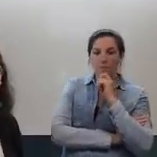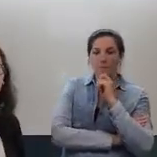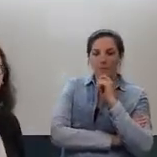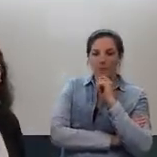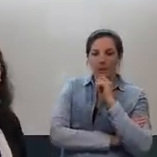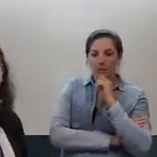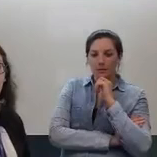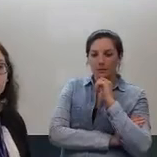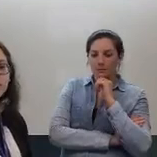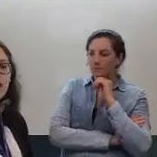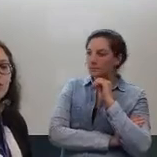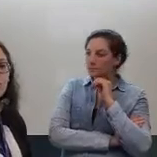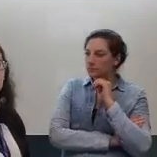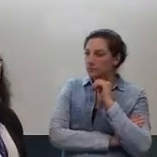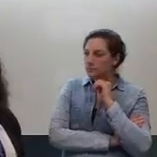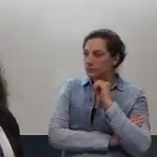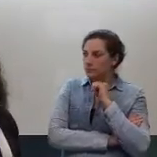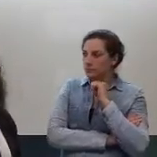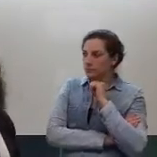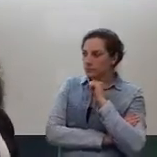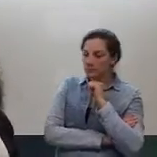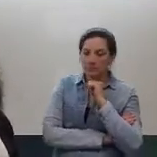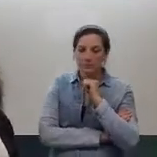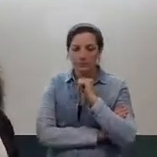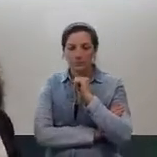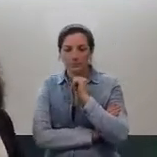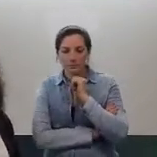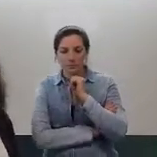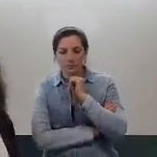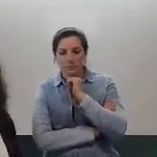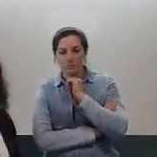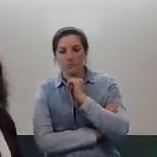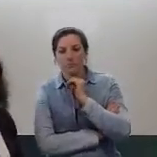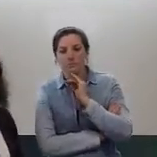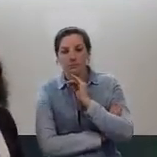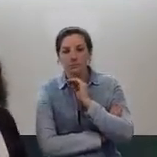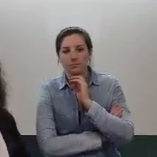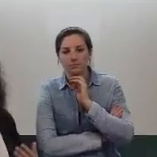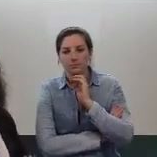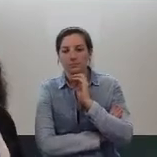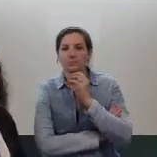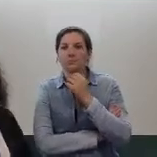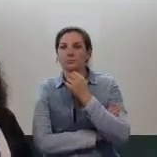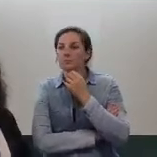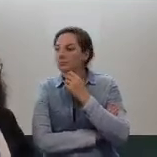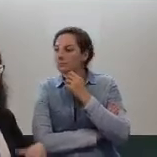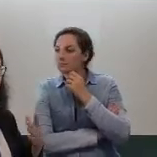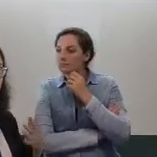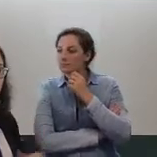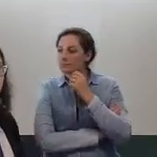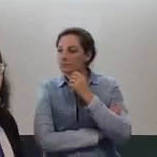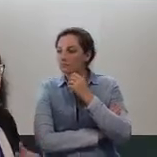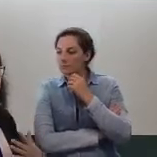autores, então a gente coloca o et al, que significa, em latim, e outros. Então, quer dizer que são mais autores.